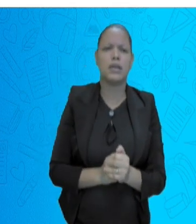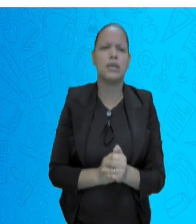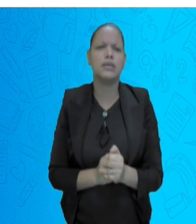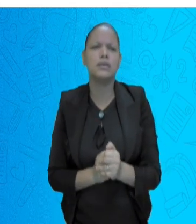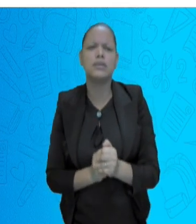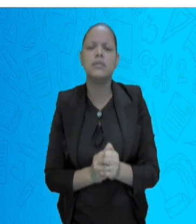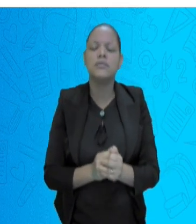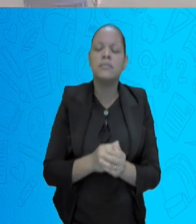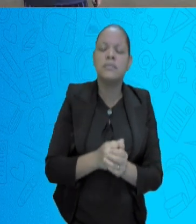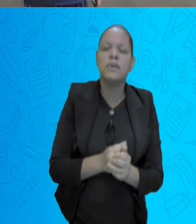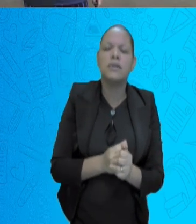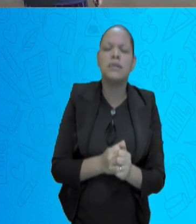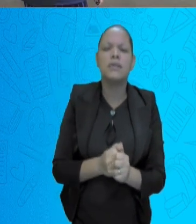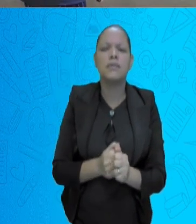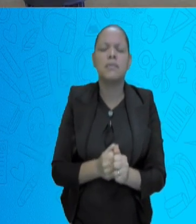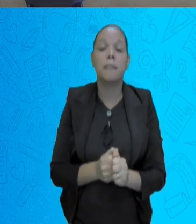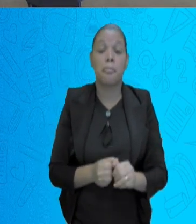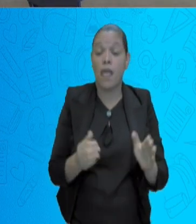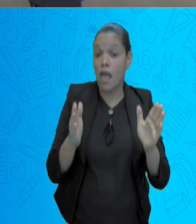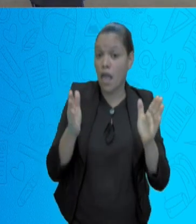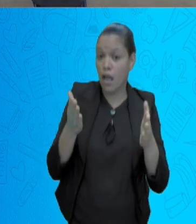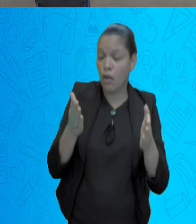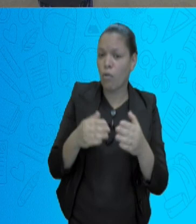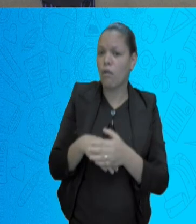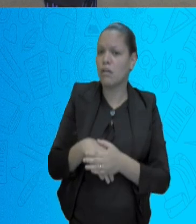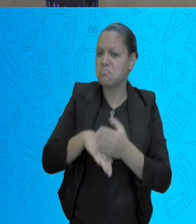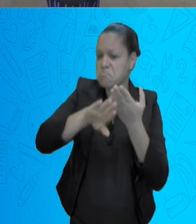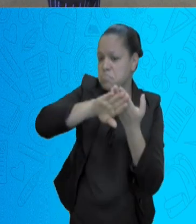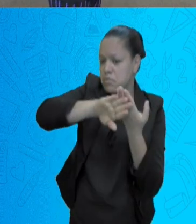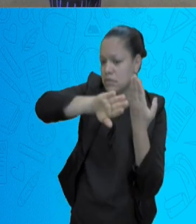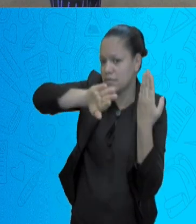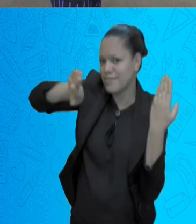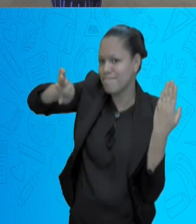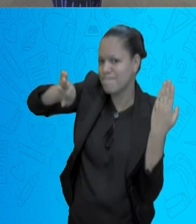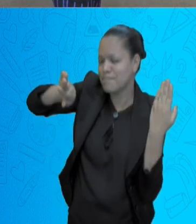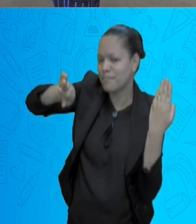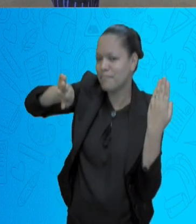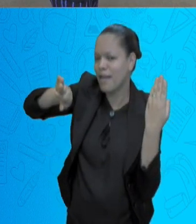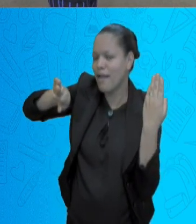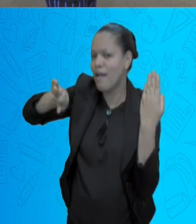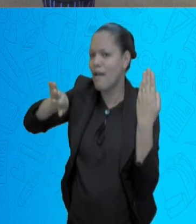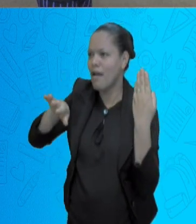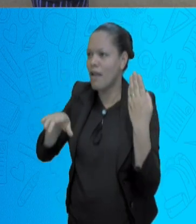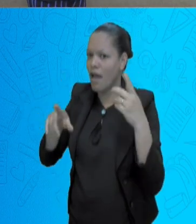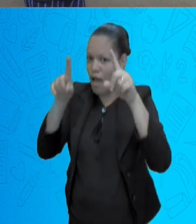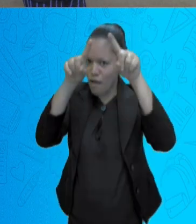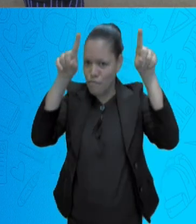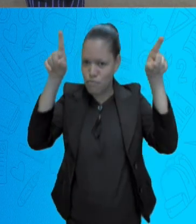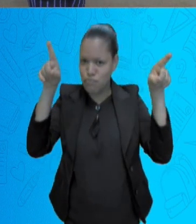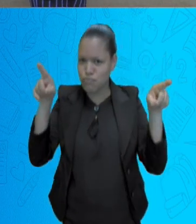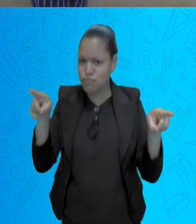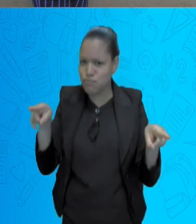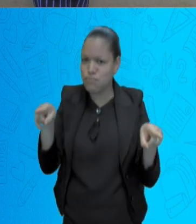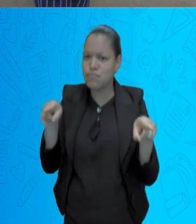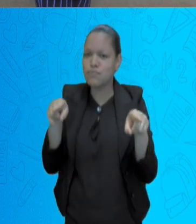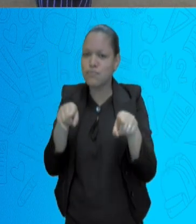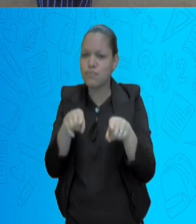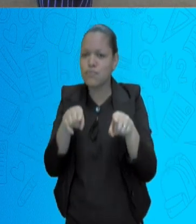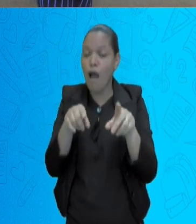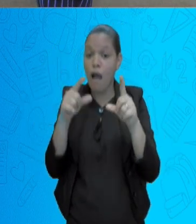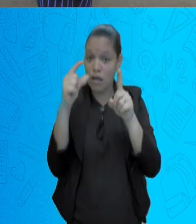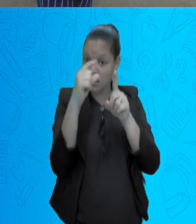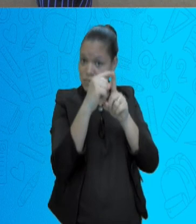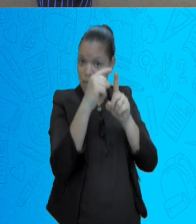vamos separar essas palavras no quadro abaixo, em que o